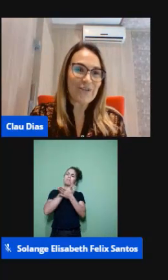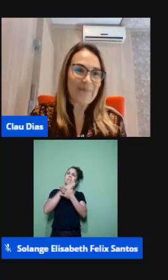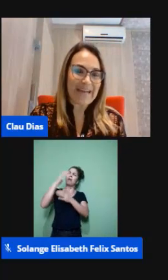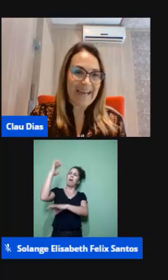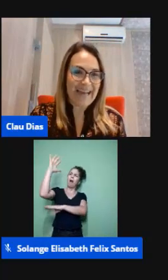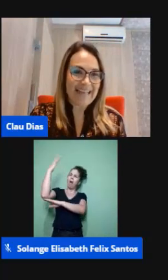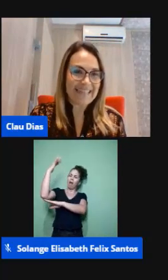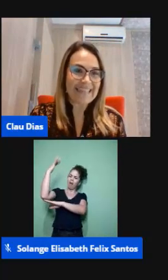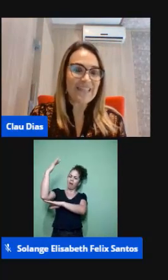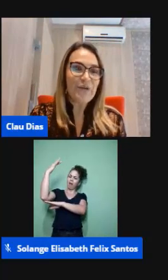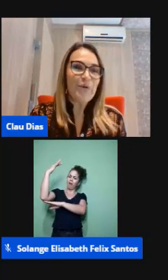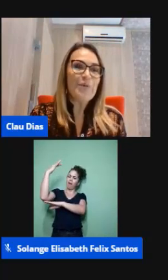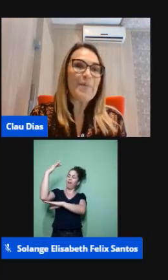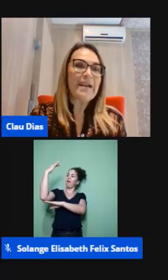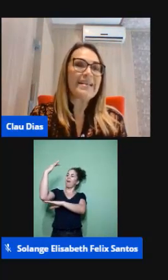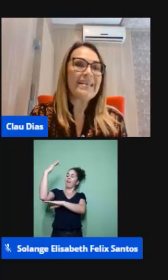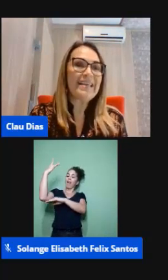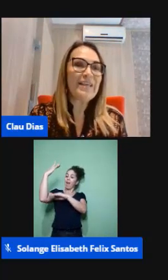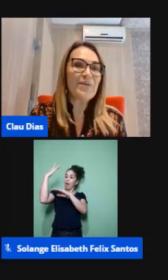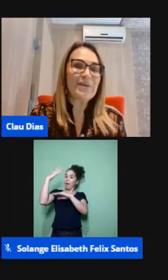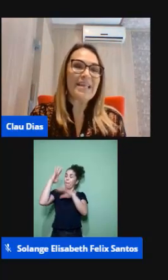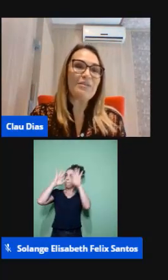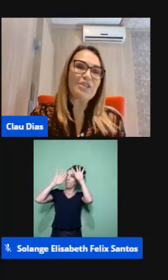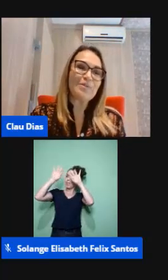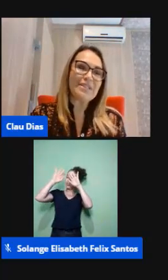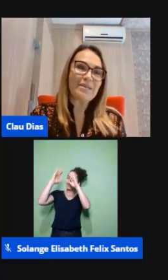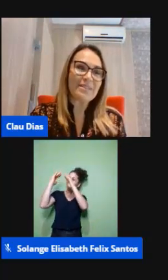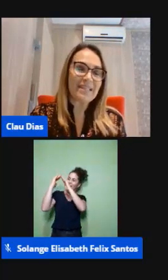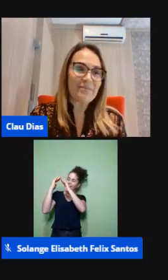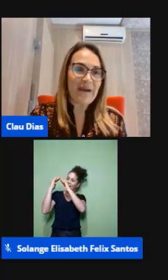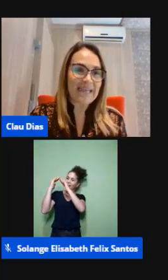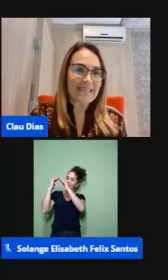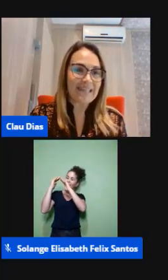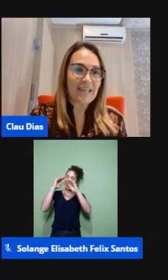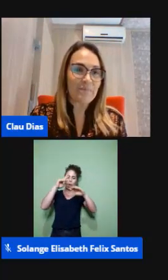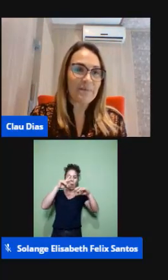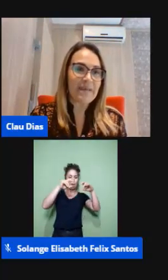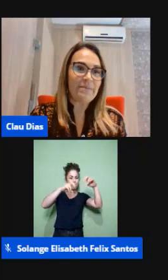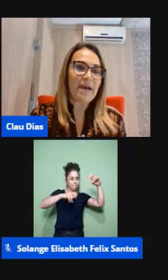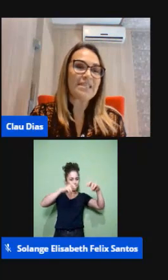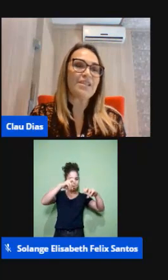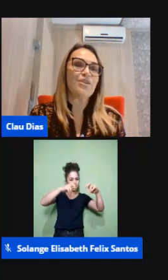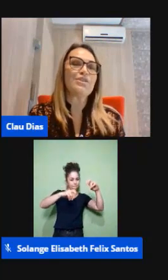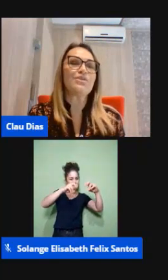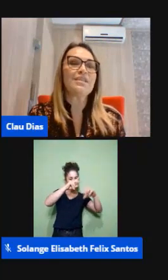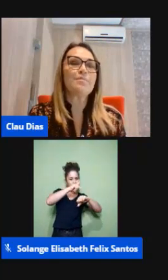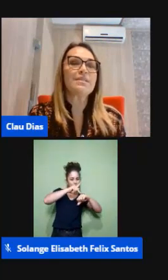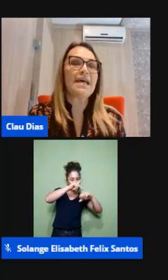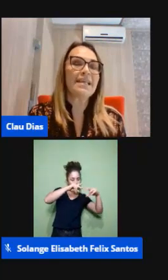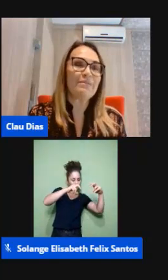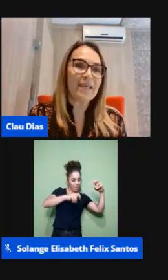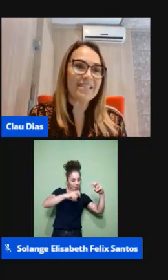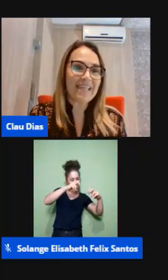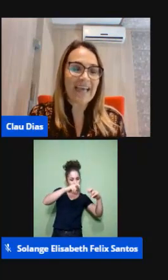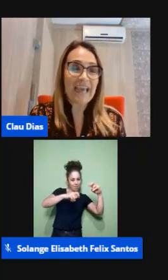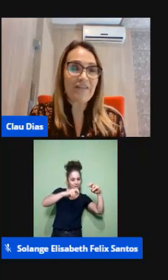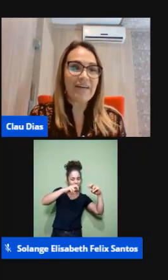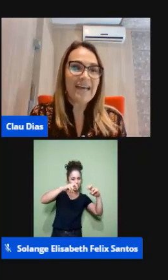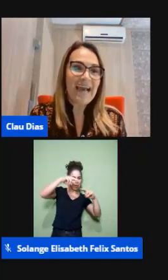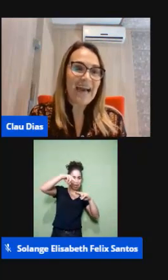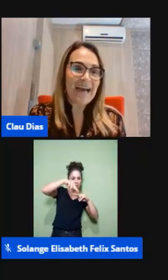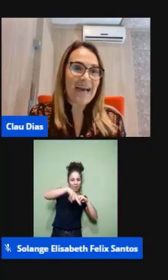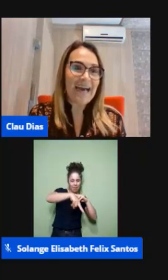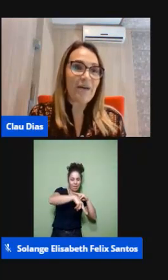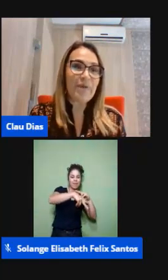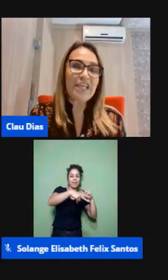né, se torna uma casa, um parquinho, que nem nós mostramos lá na imagem, né, na primeira imagem que nós trouxemos lá da Emê e tia